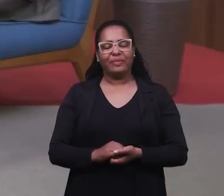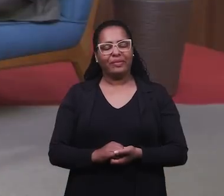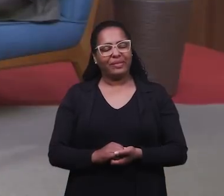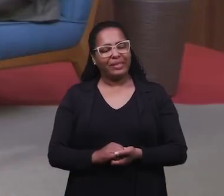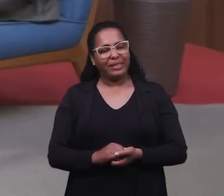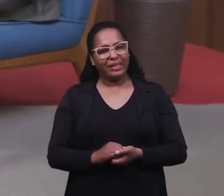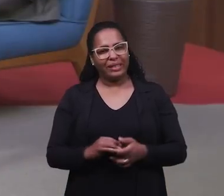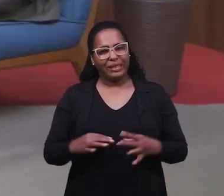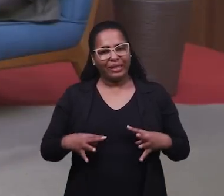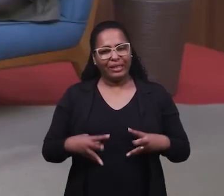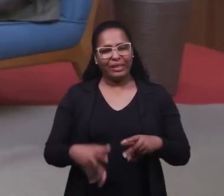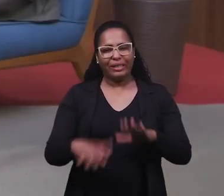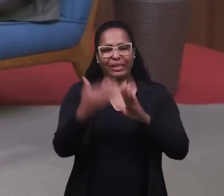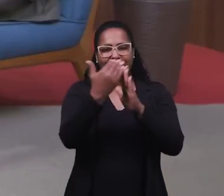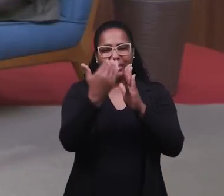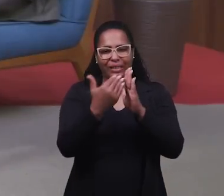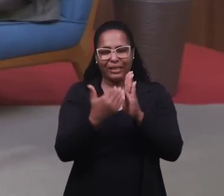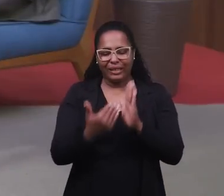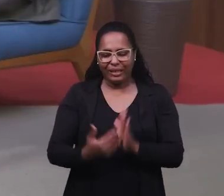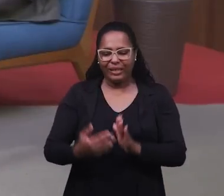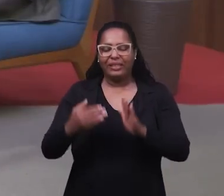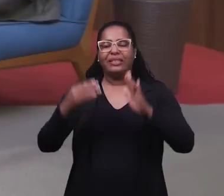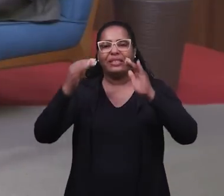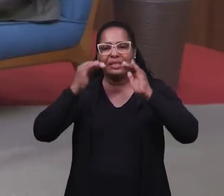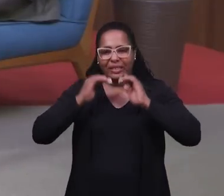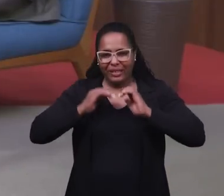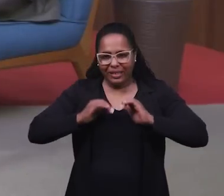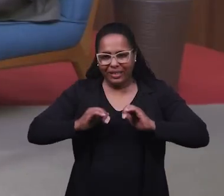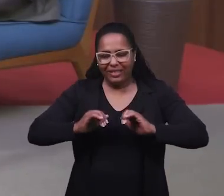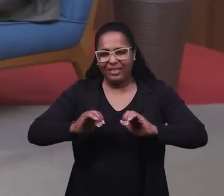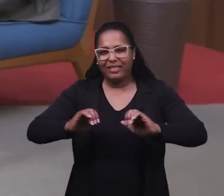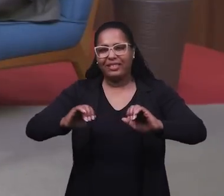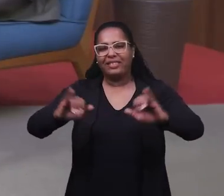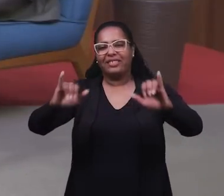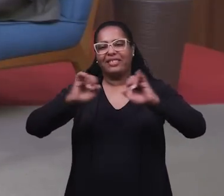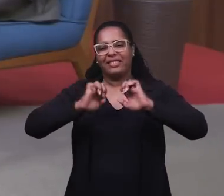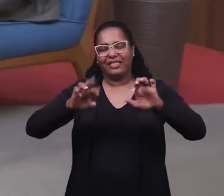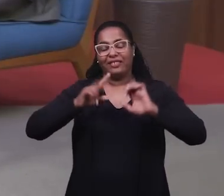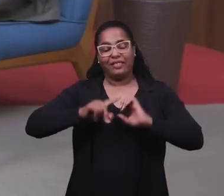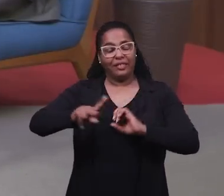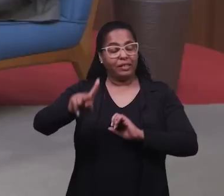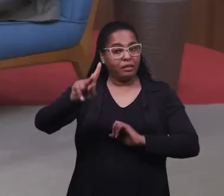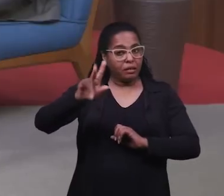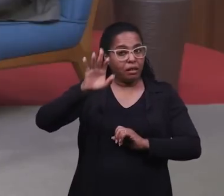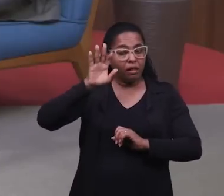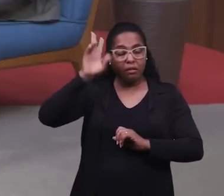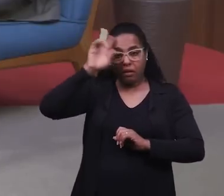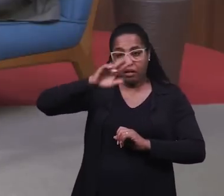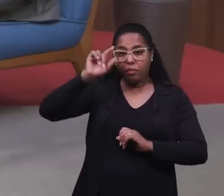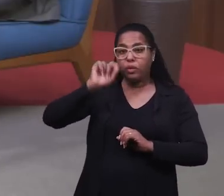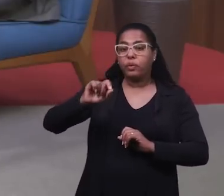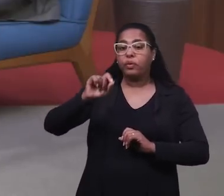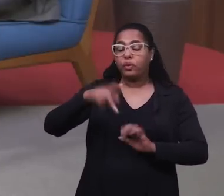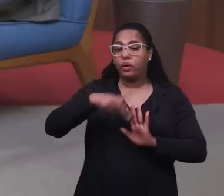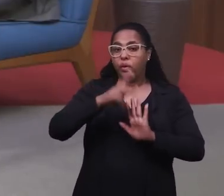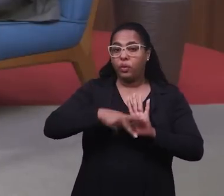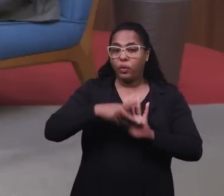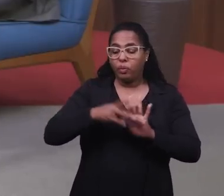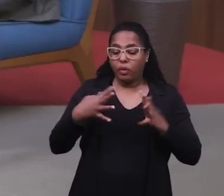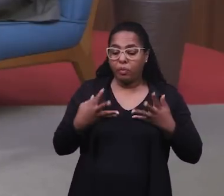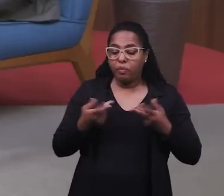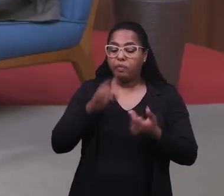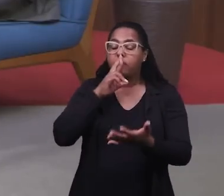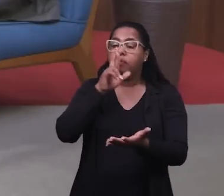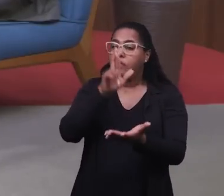Em todas as edições do programa Anunciando o Evangelho Eterno, a gente faz questão de lembrar acerca de um projeto maravilhoso e com